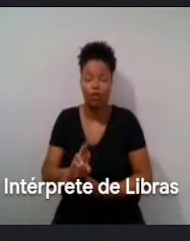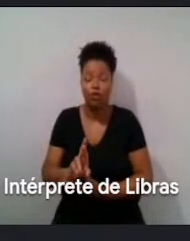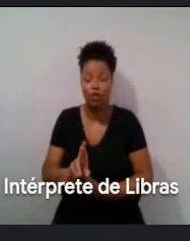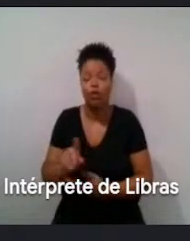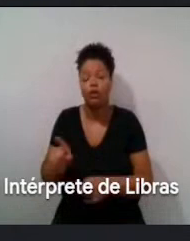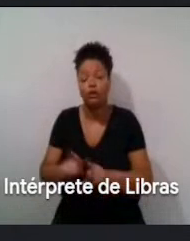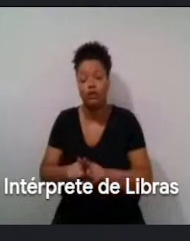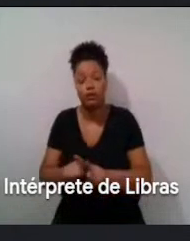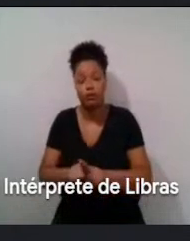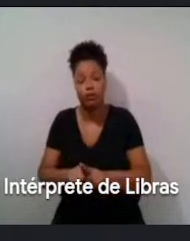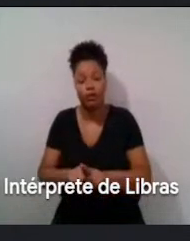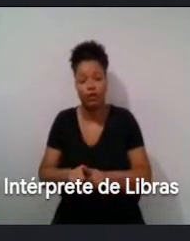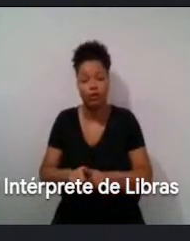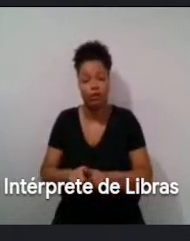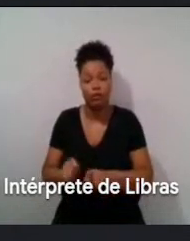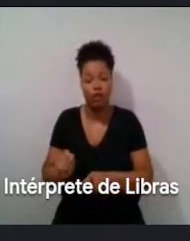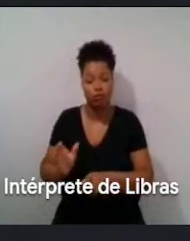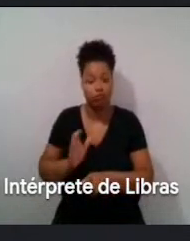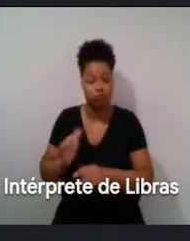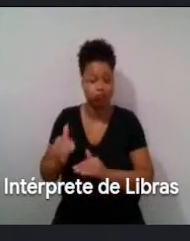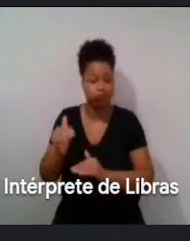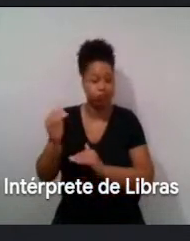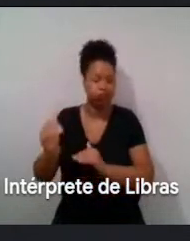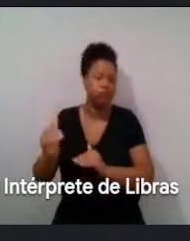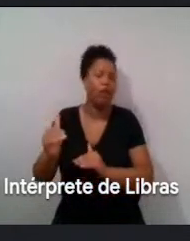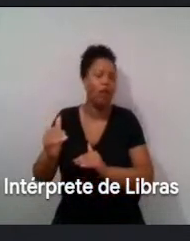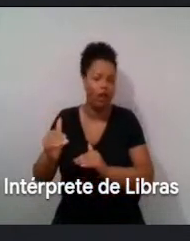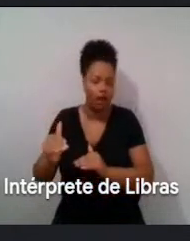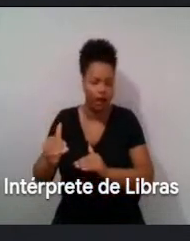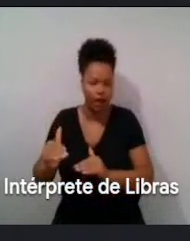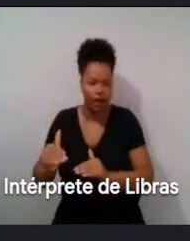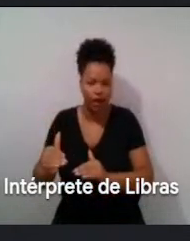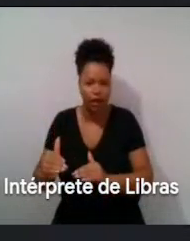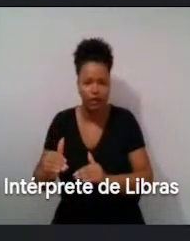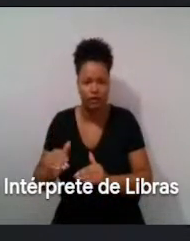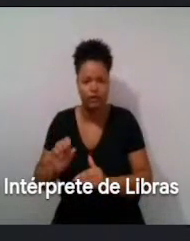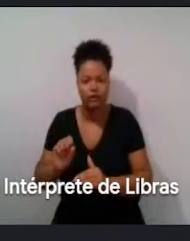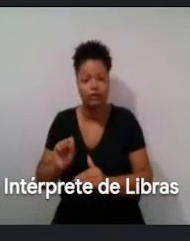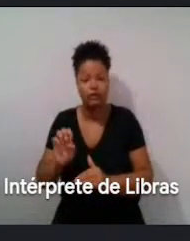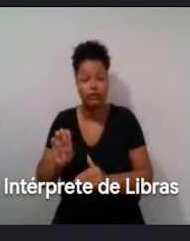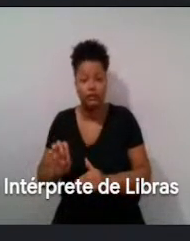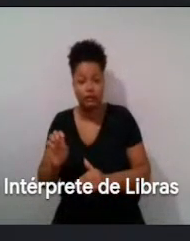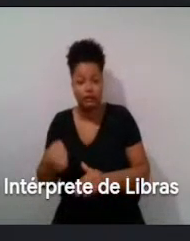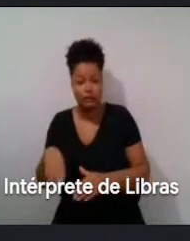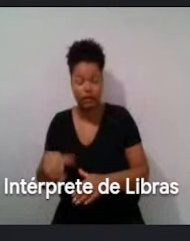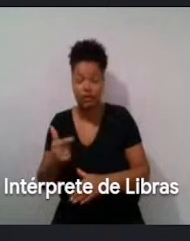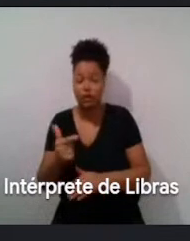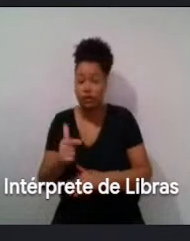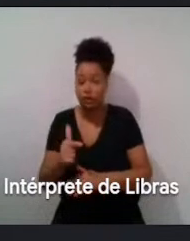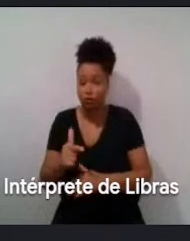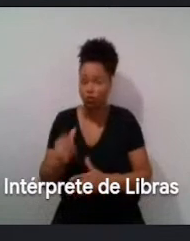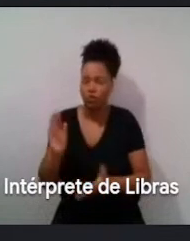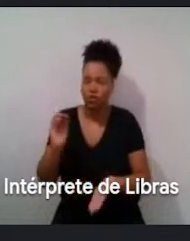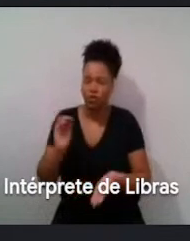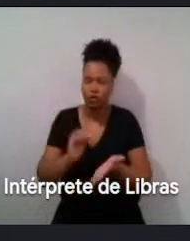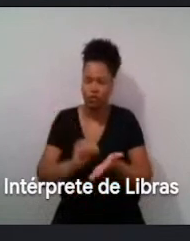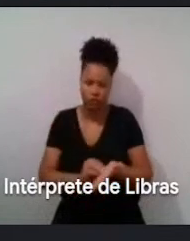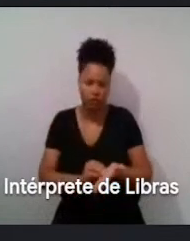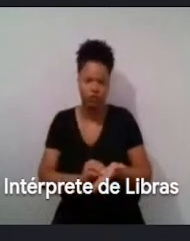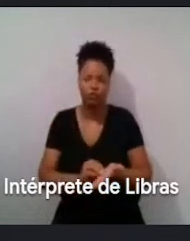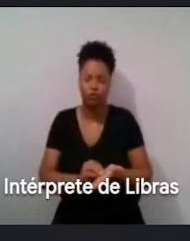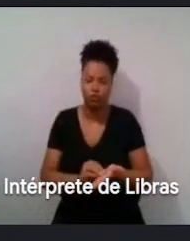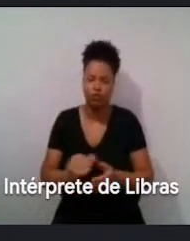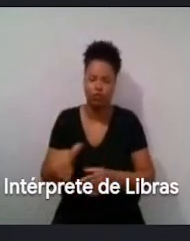da União, conforme precedentes citados no voto. Não obstante, no termo